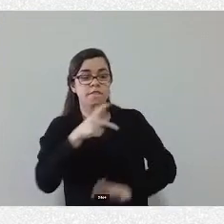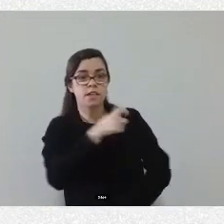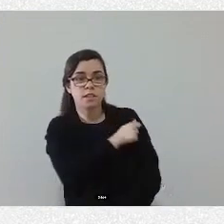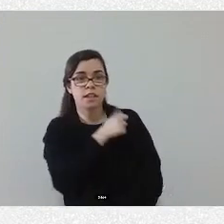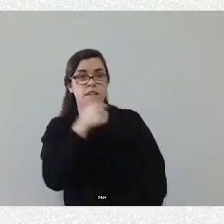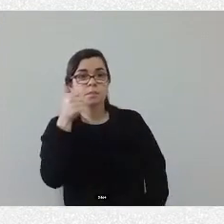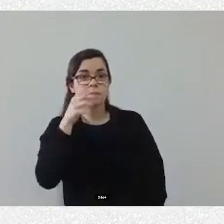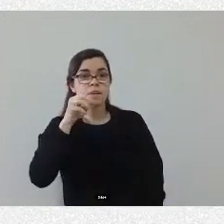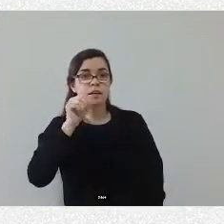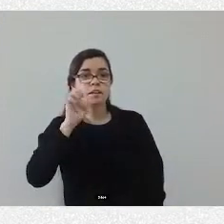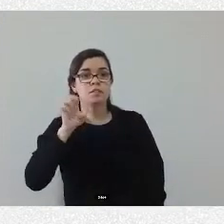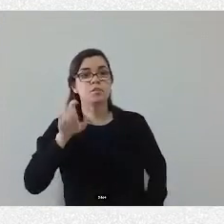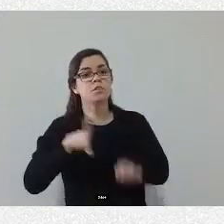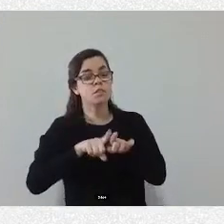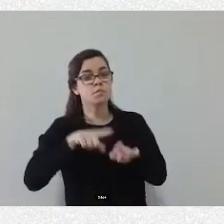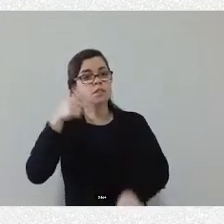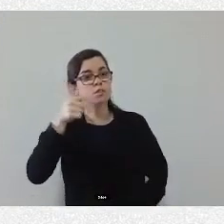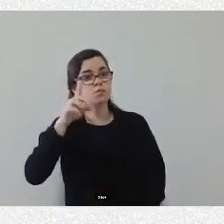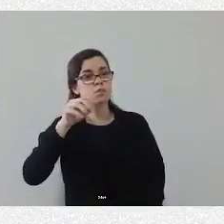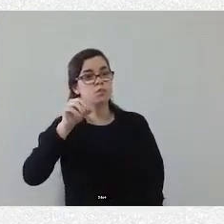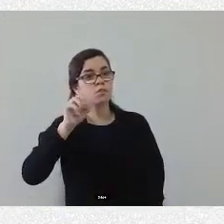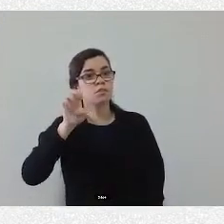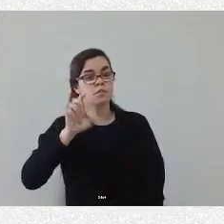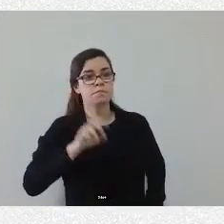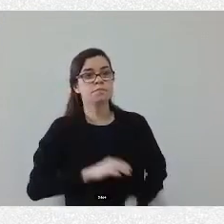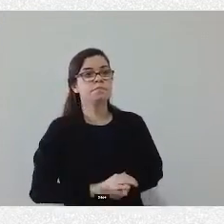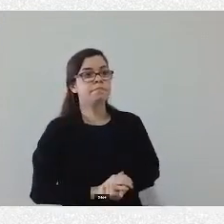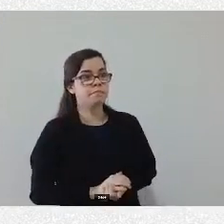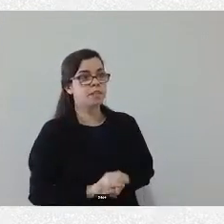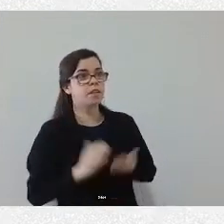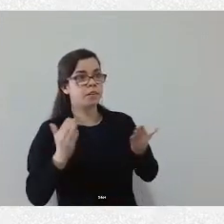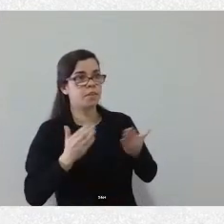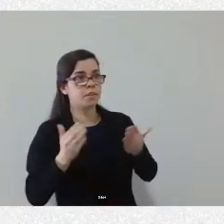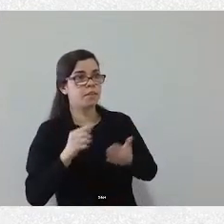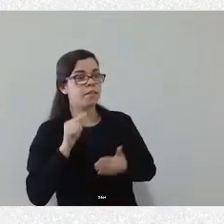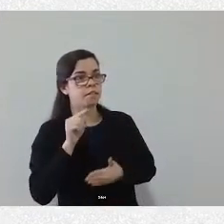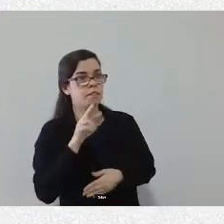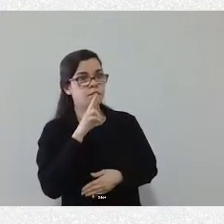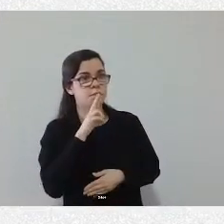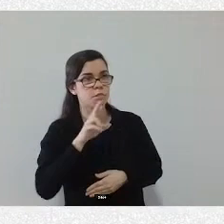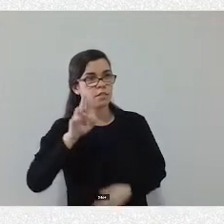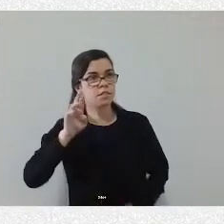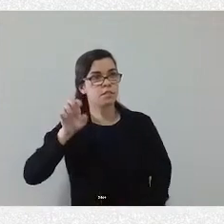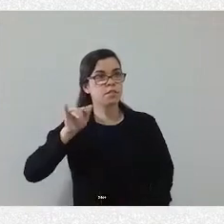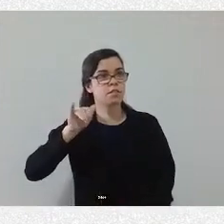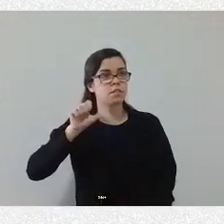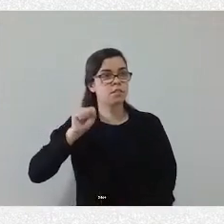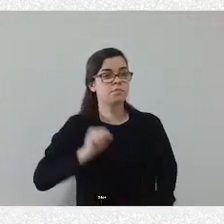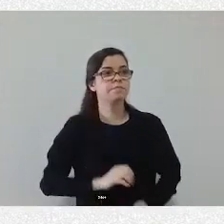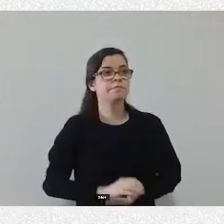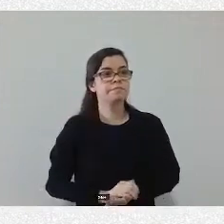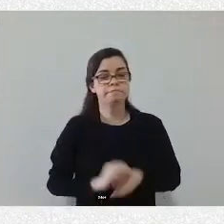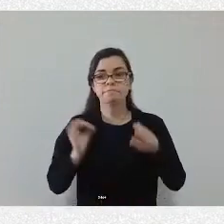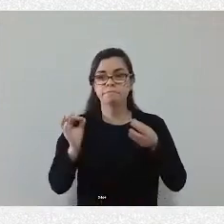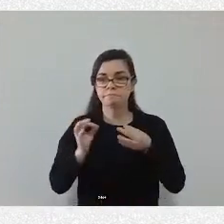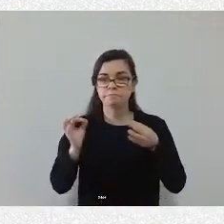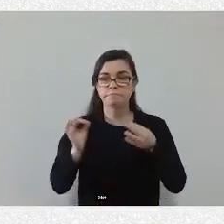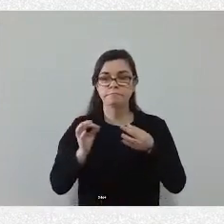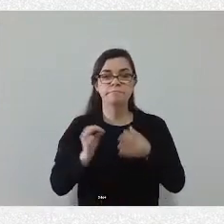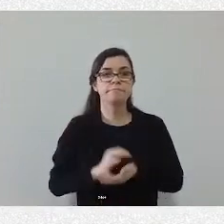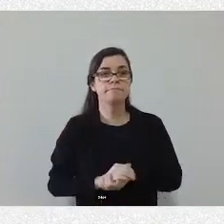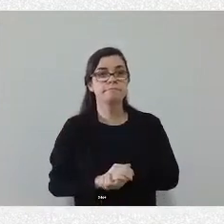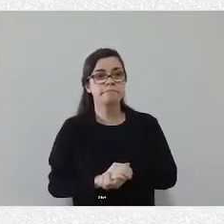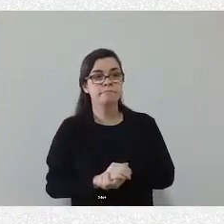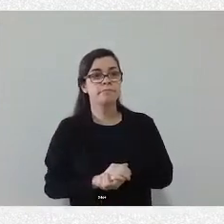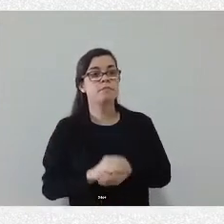entender. Doutor Regis vai responder a sua pergunta. Perfeito, foi muito claro a pergunta e é uma